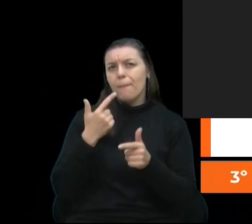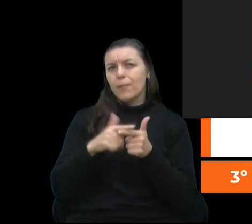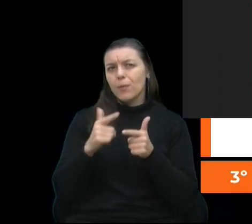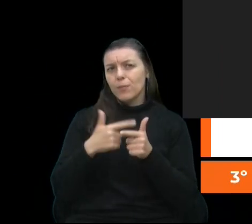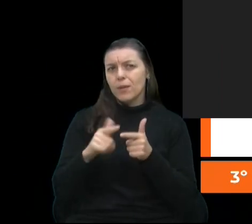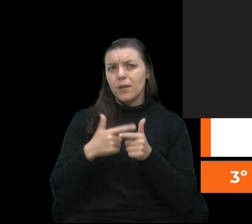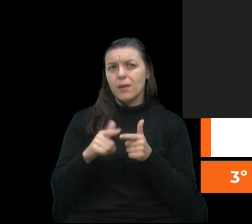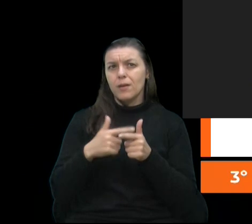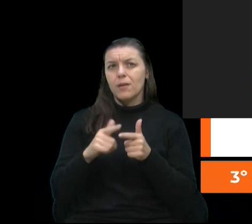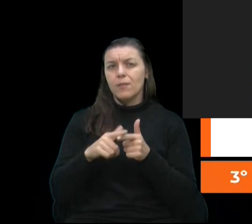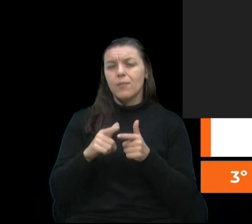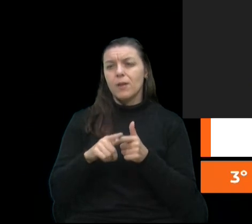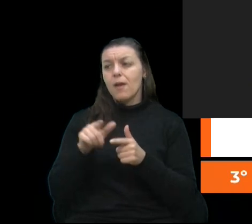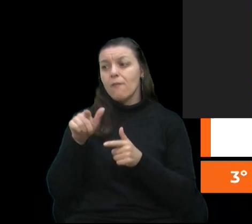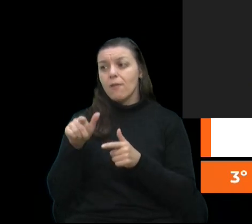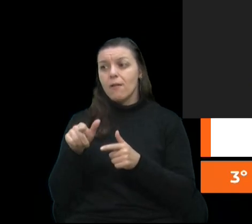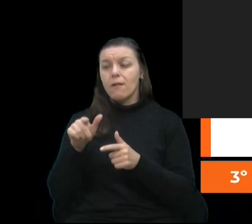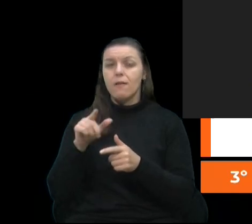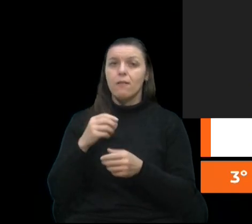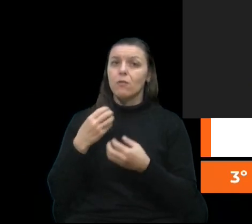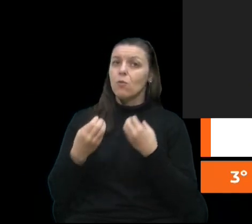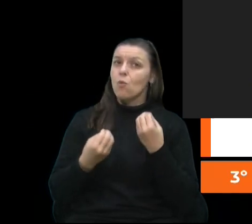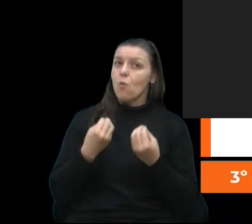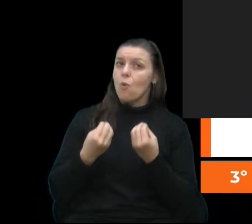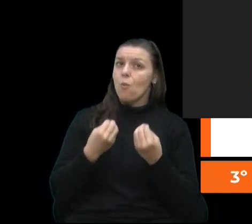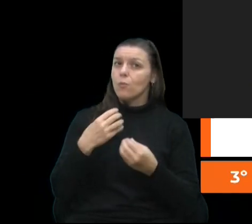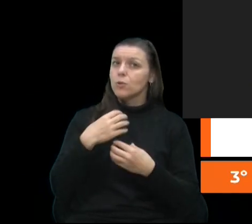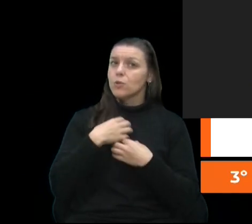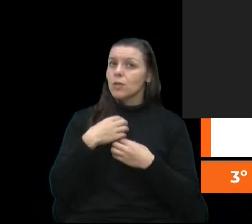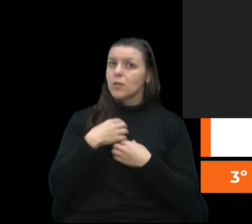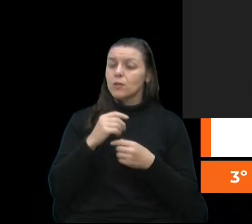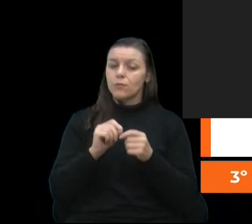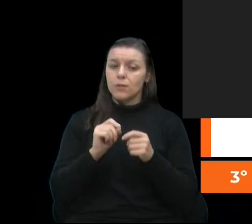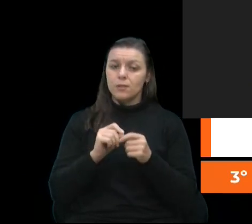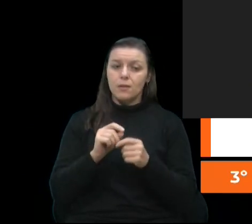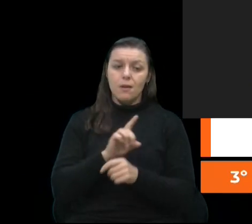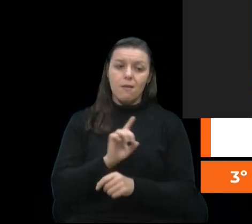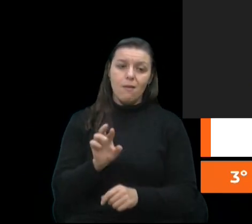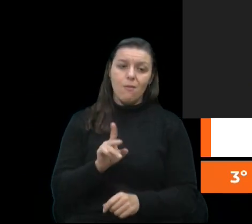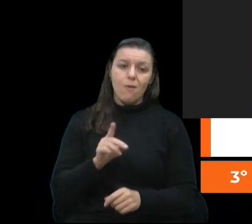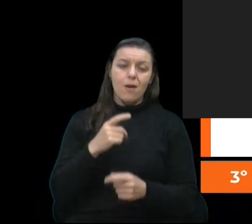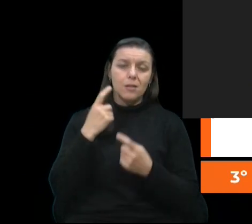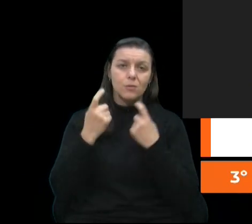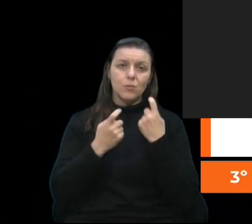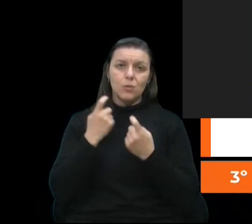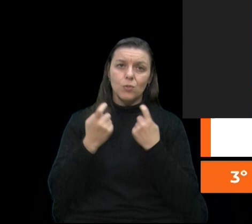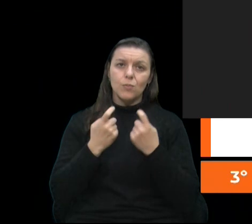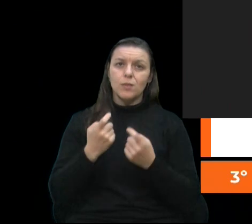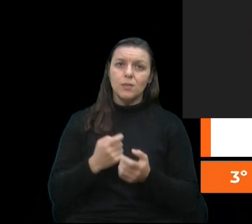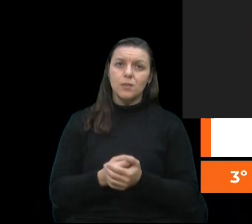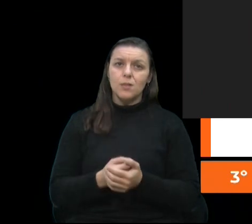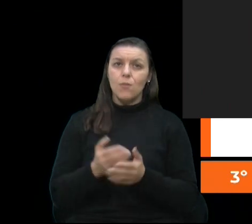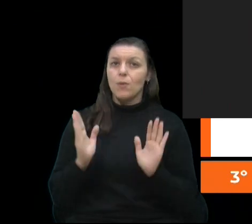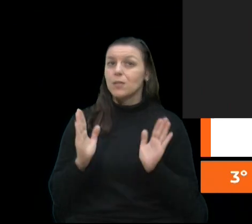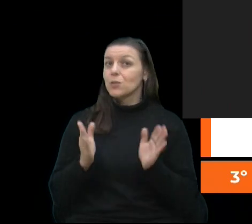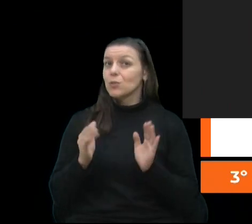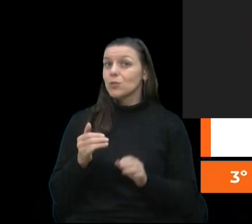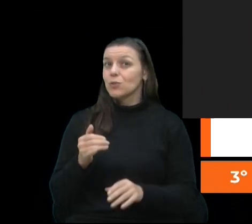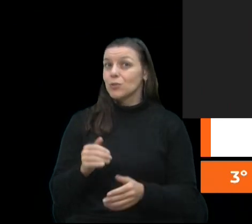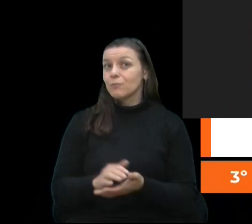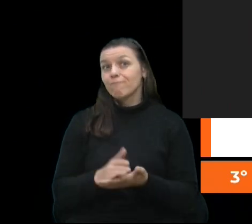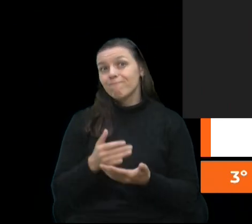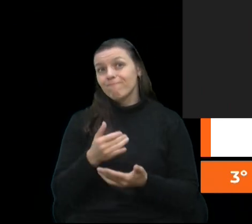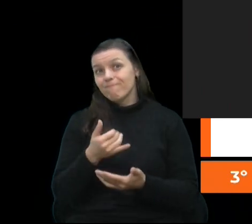problema, vai lá, caçar uma outra forma de você fazer. Essa não é a nossa preocupação. Mas hoje,